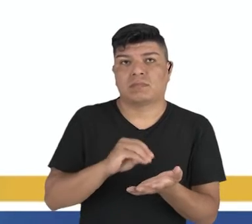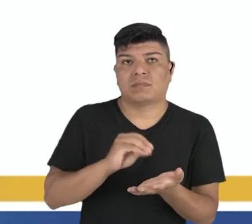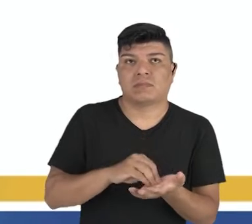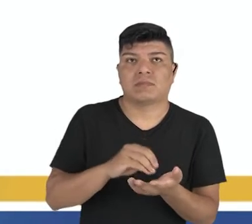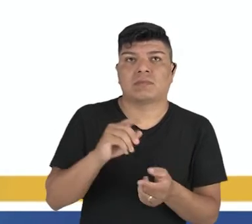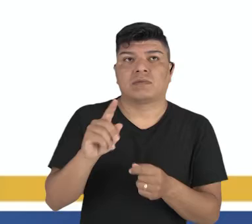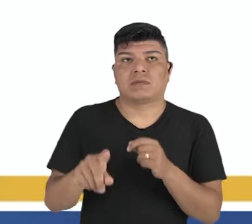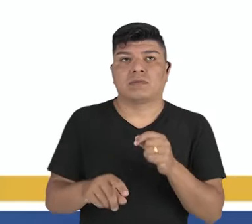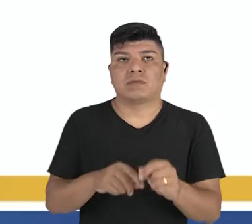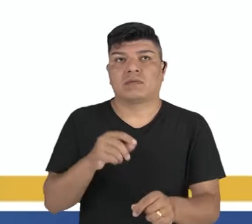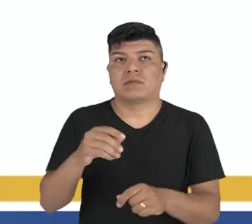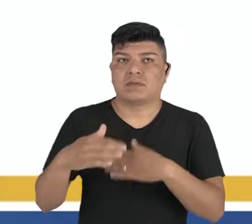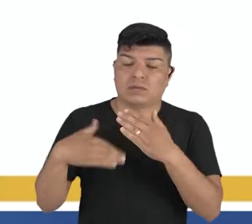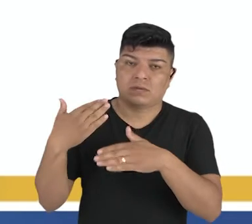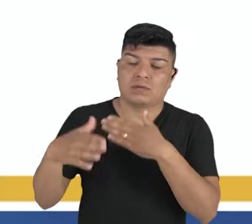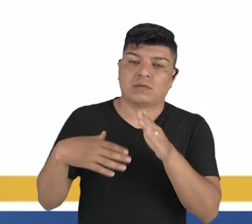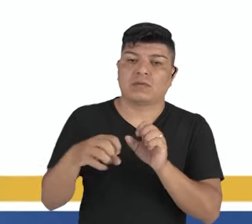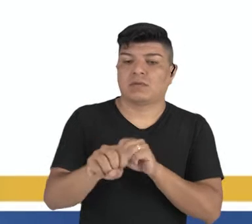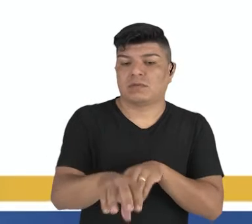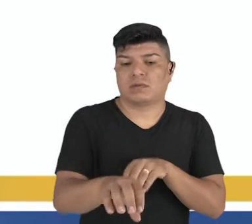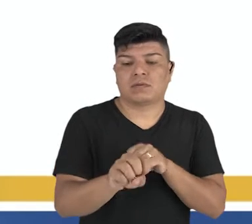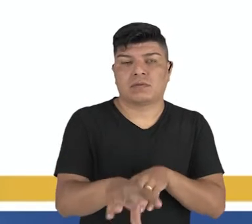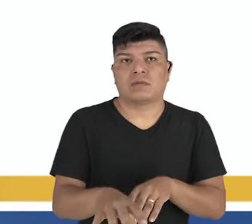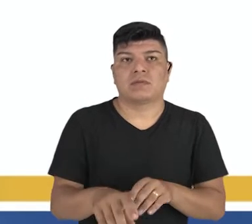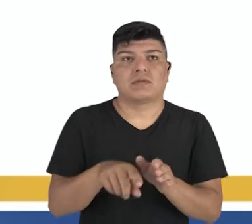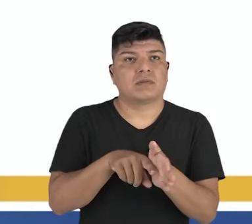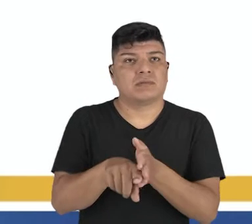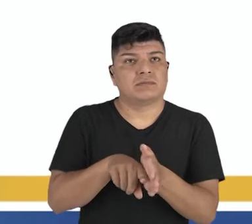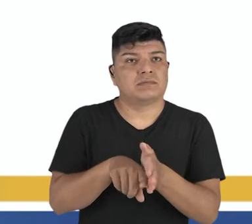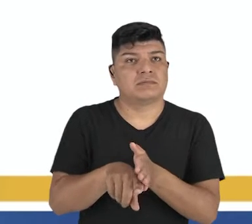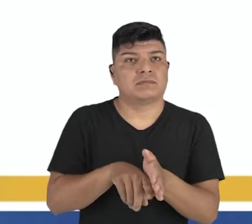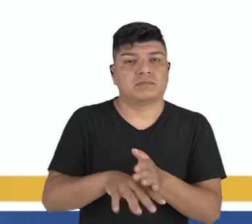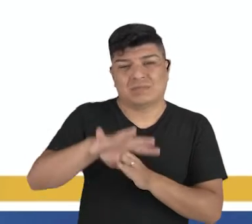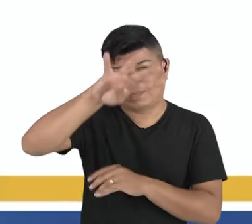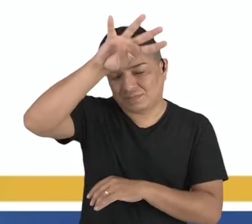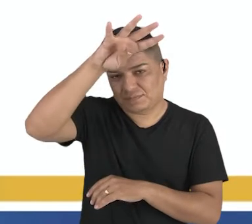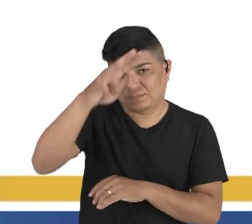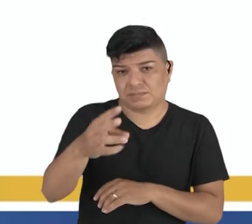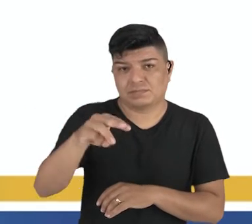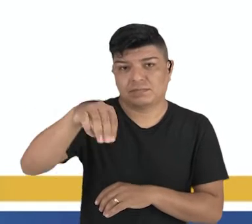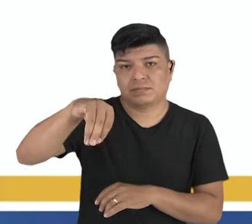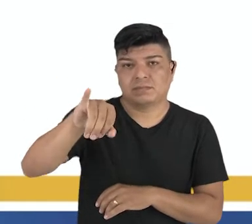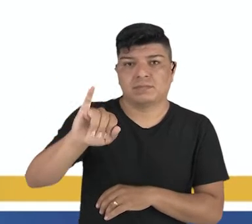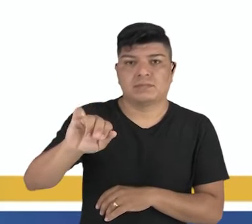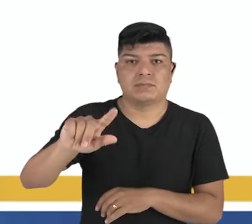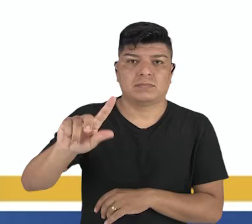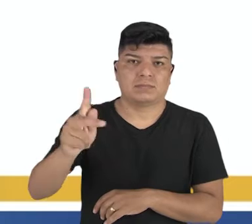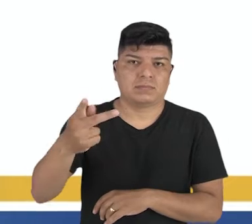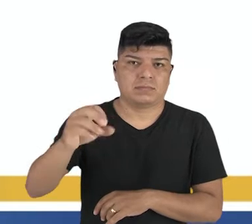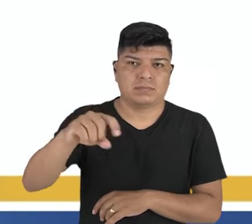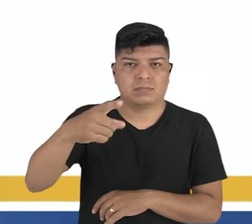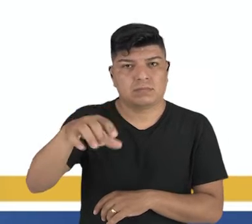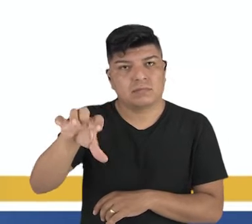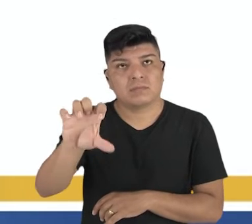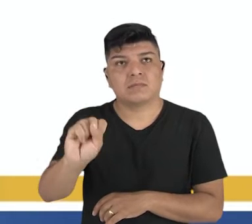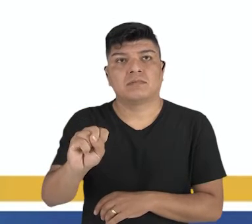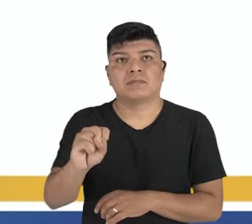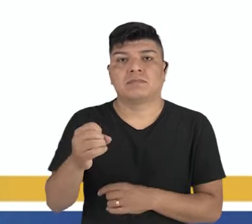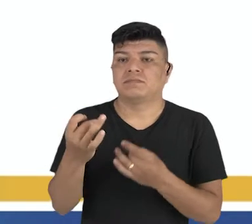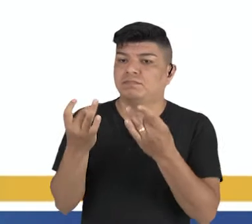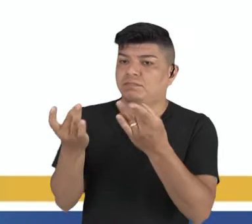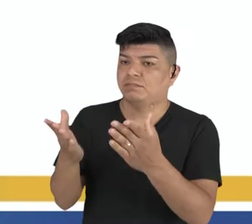processo educativo. Pesquisa aponta que 4 milhões de estudantes abandonaram a escola em